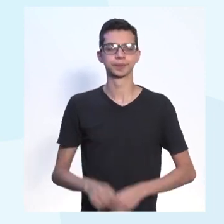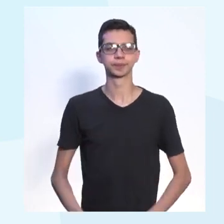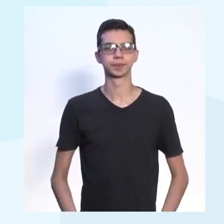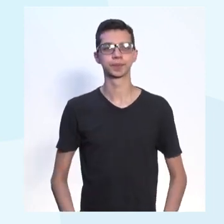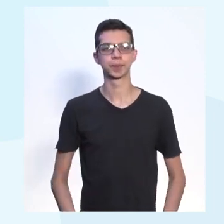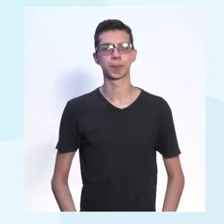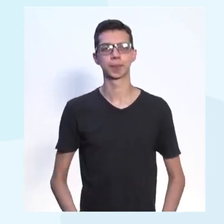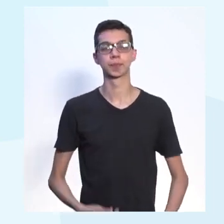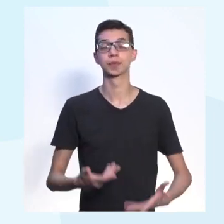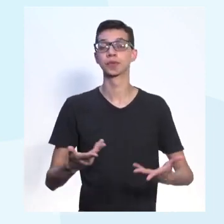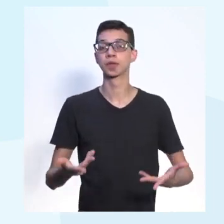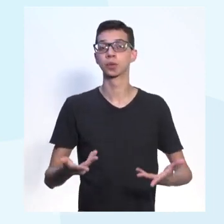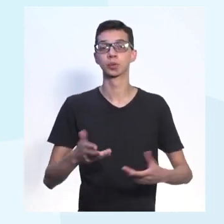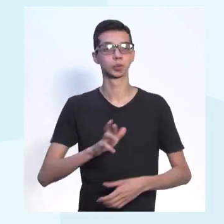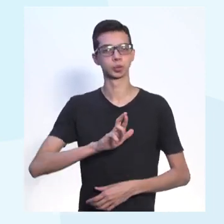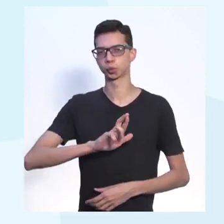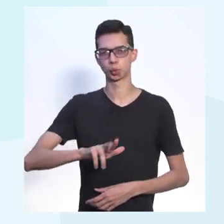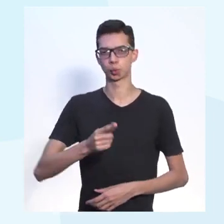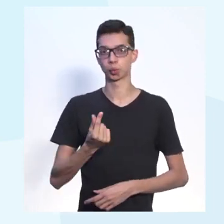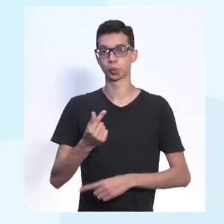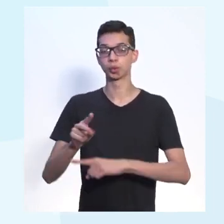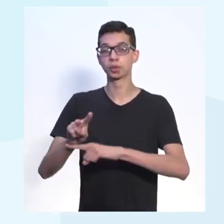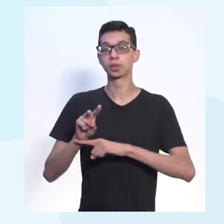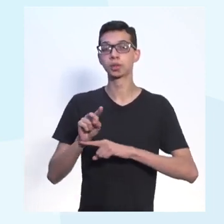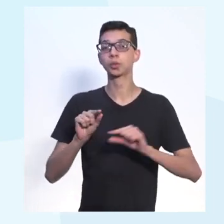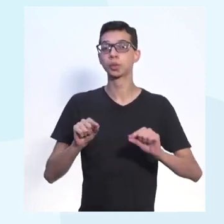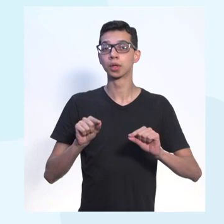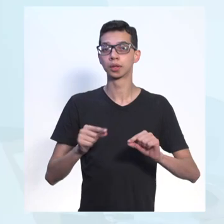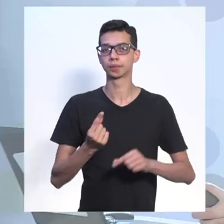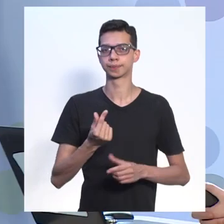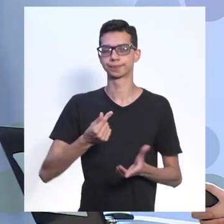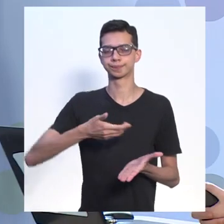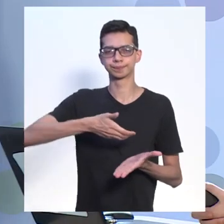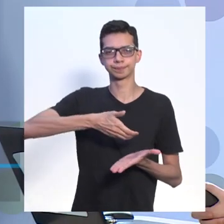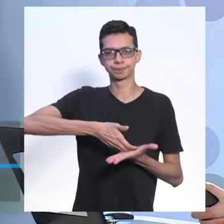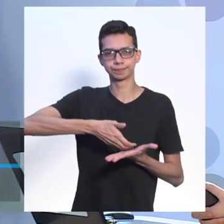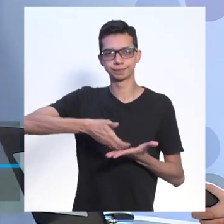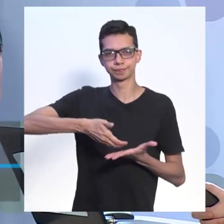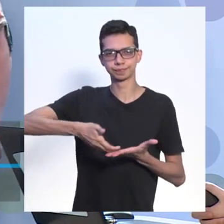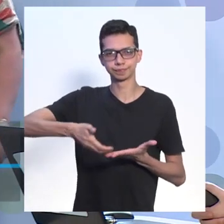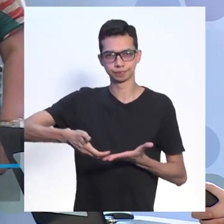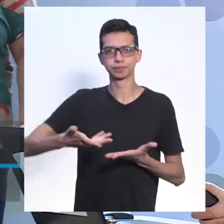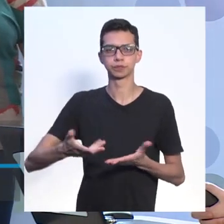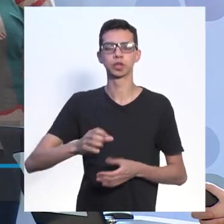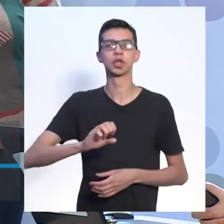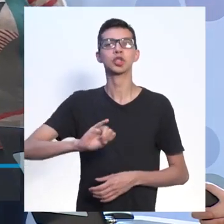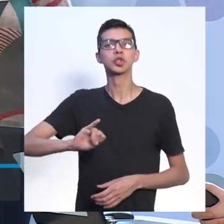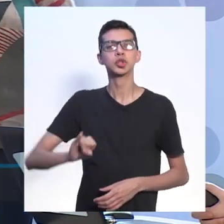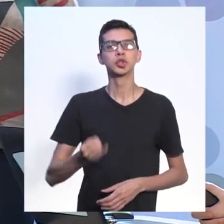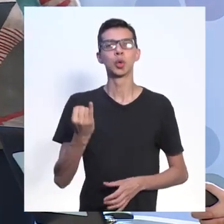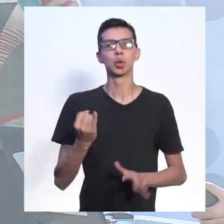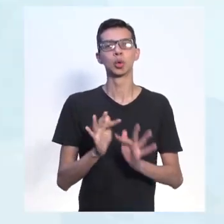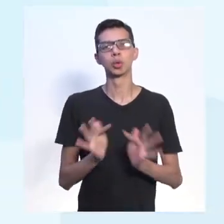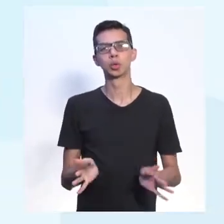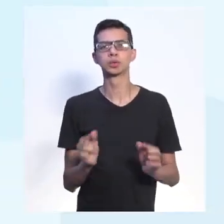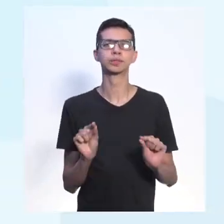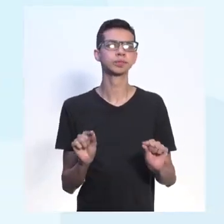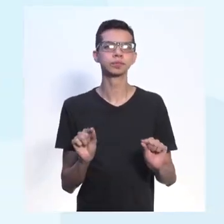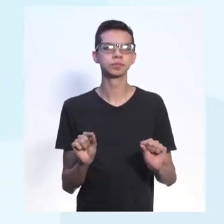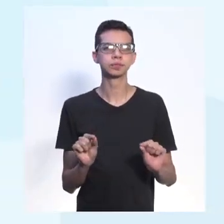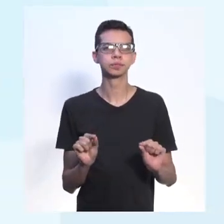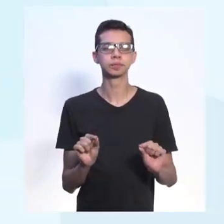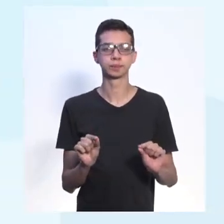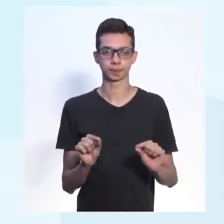nosso caso, não foi um empréstimo, foi um parcelamento. Juros simples é um regime